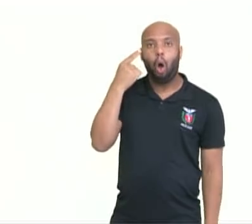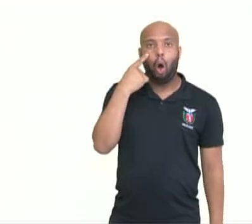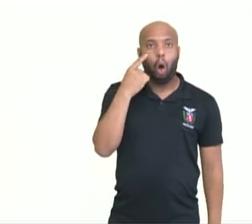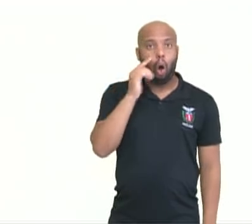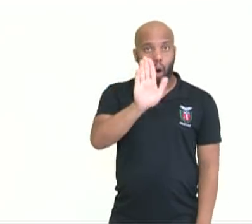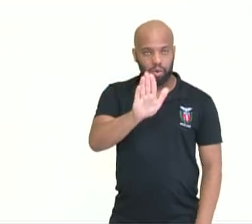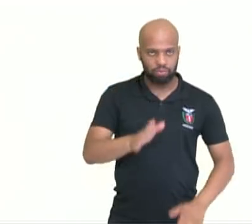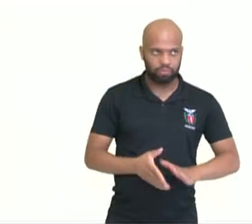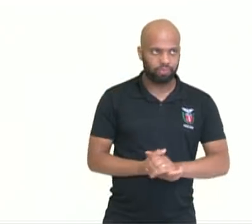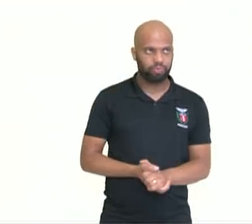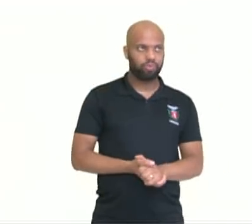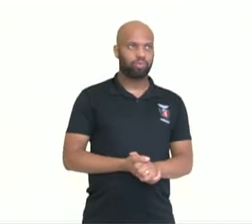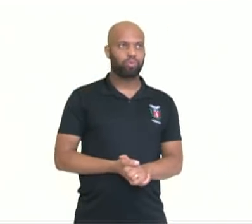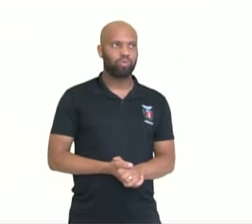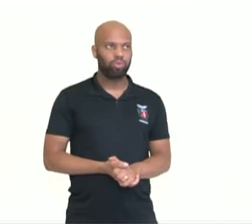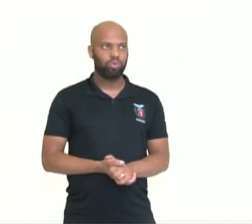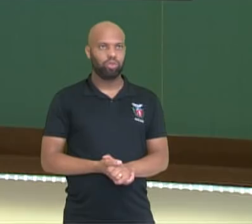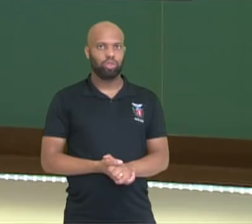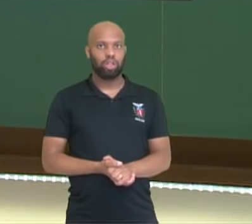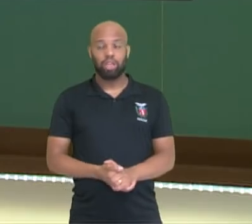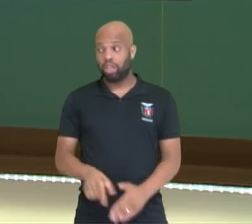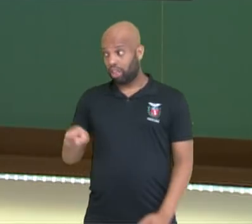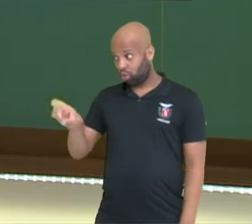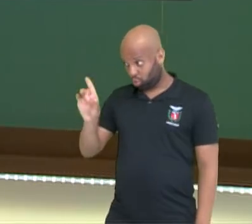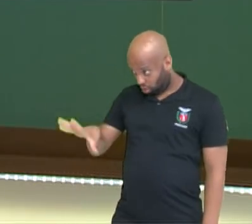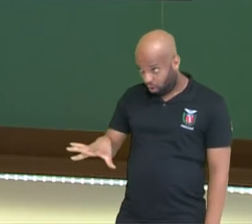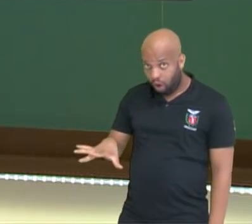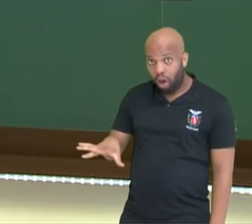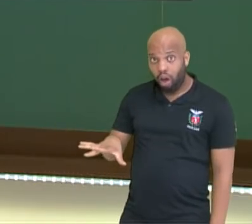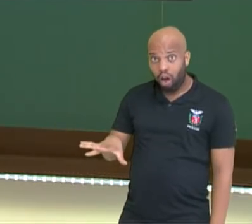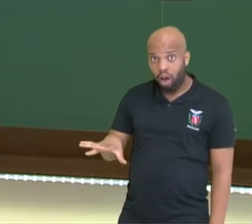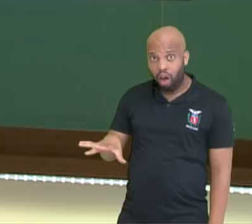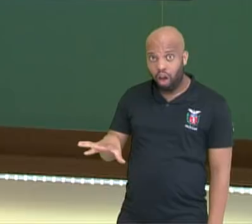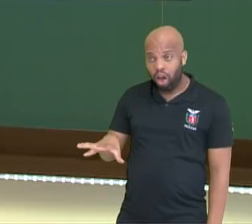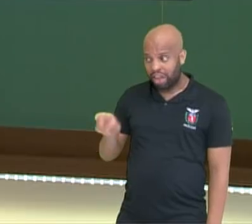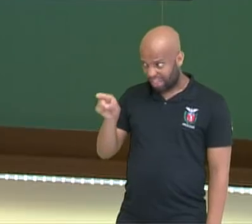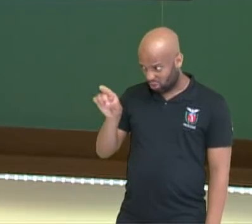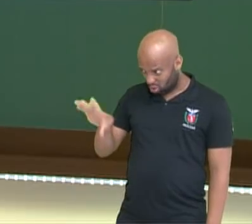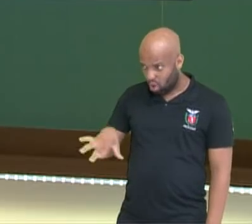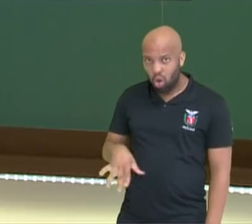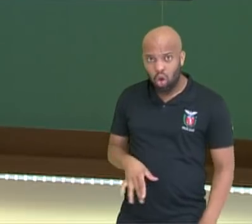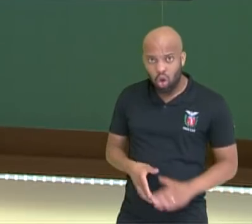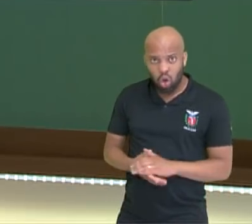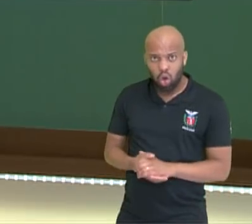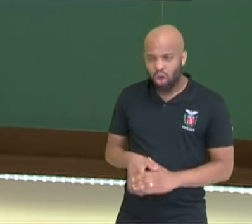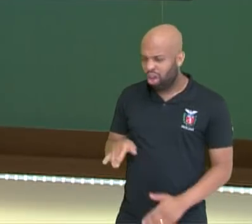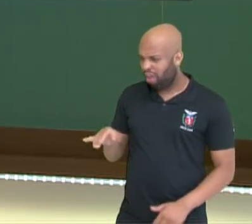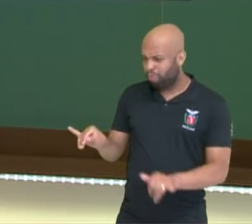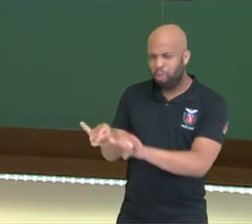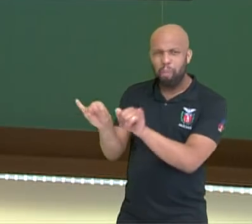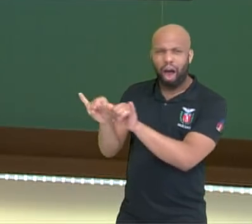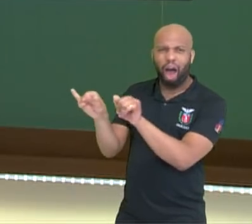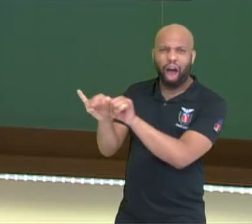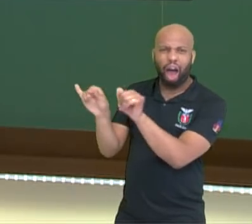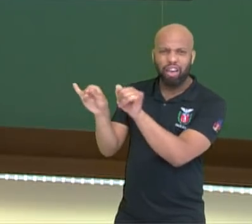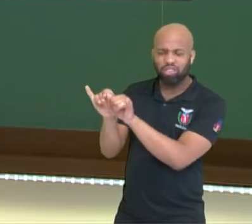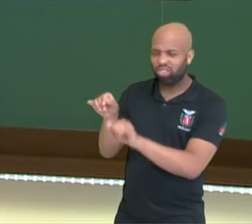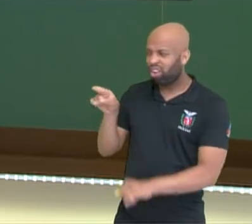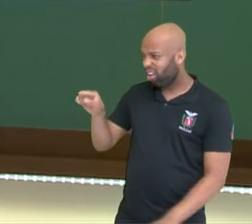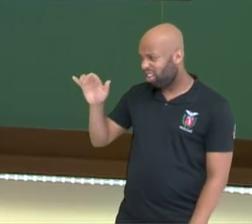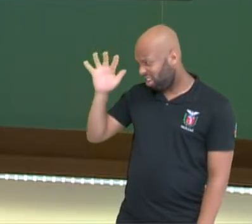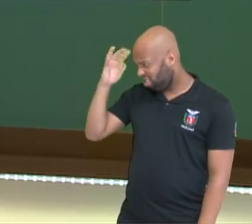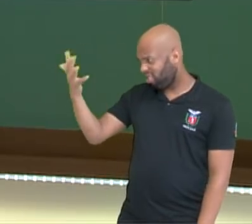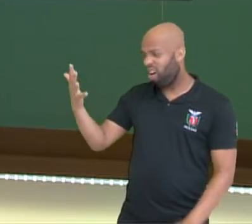olhadinha nisso? Isso só significa o quê? Isso é uma bobagem. Ele